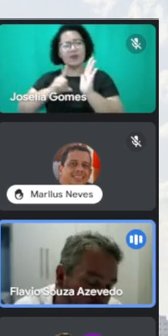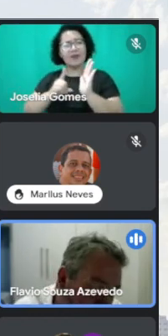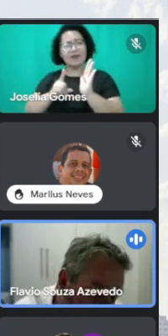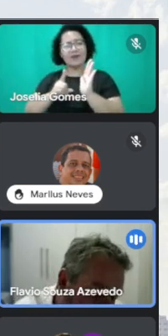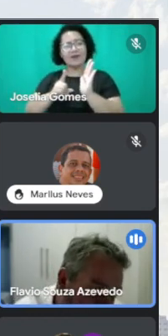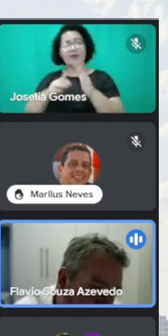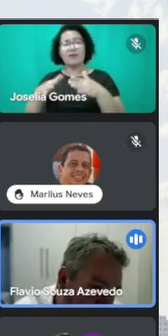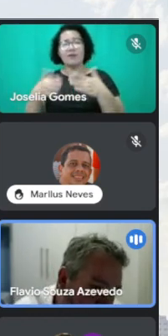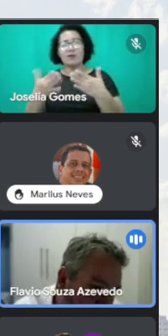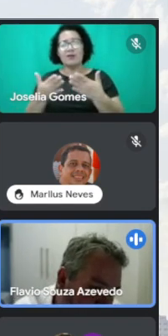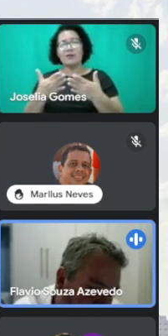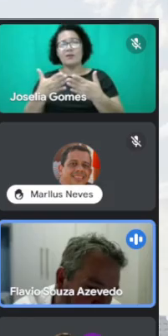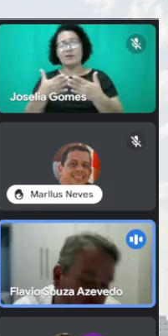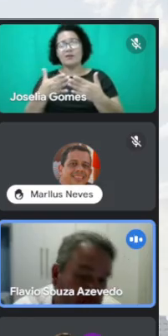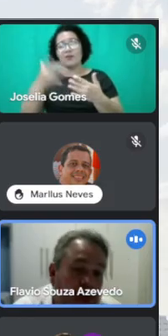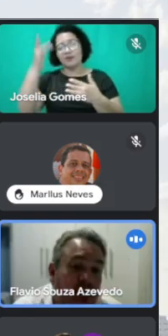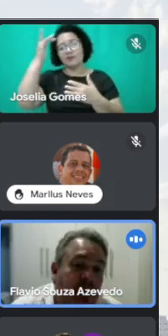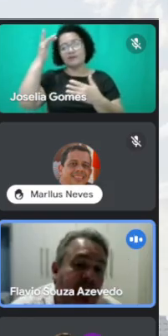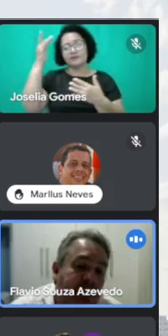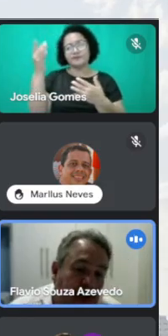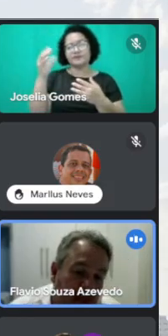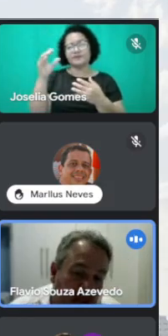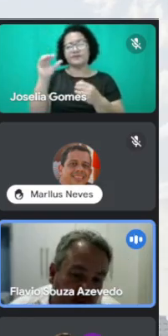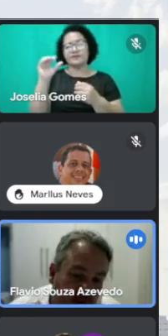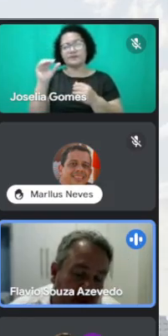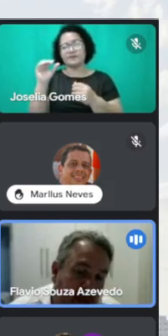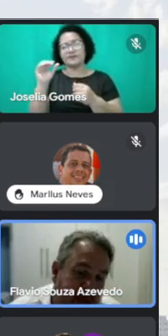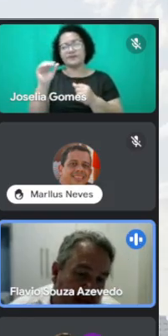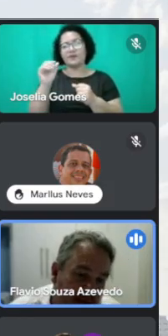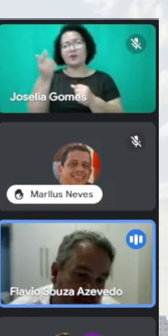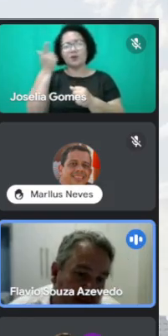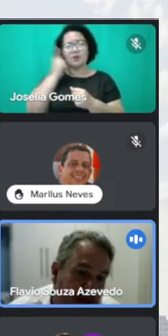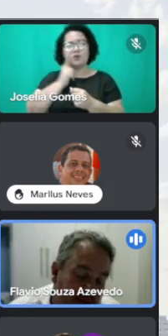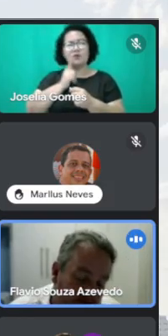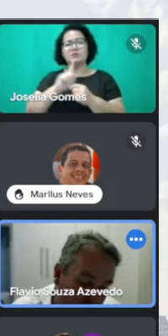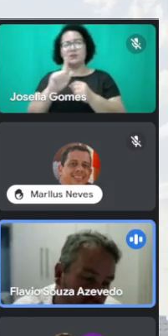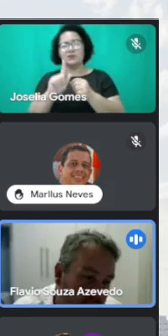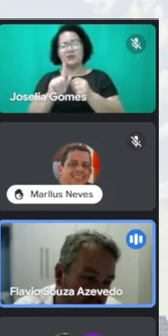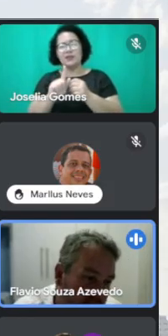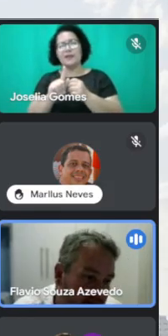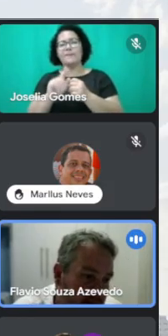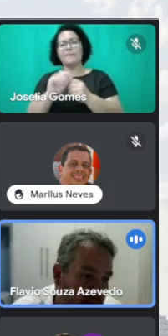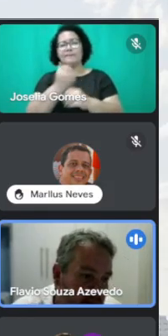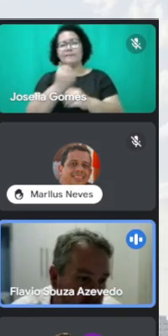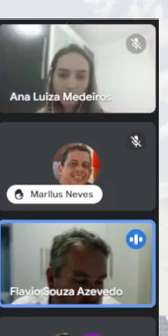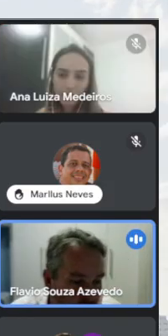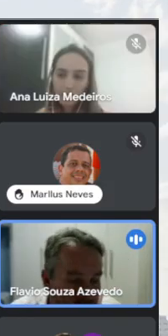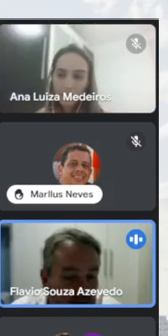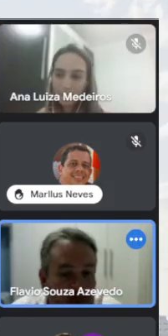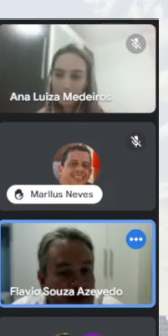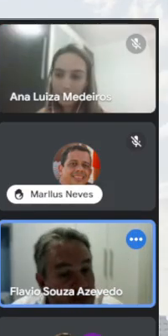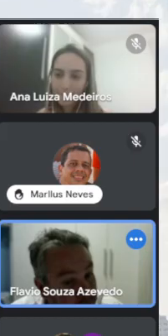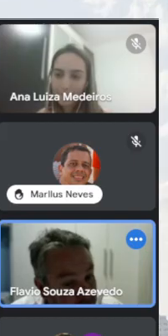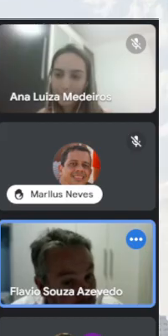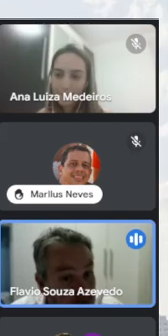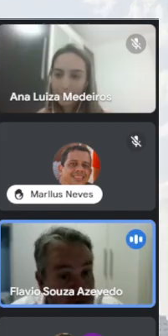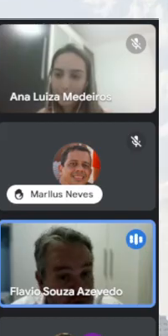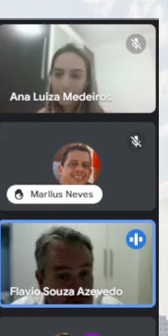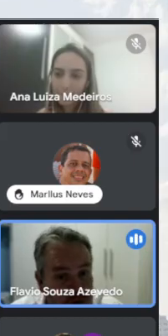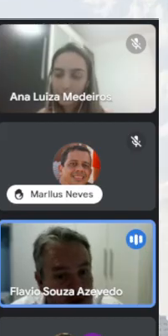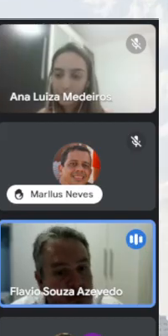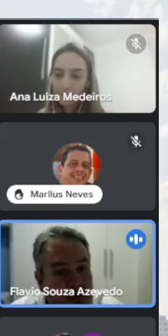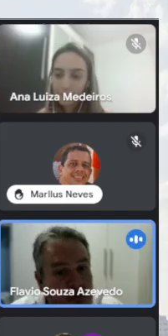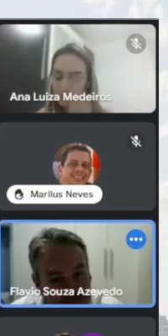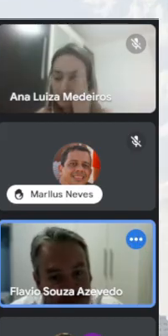para viabilizar os jardins filtrantes em Niterói, nessa região, foi preciso fazer essas obras para